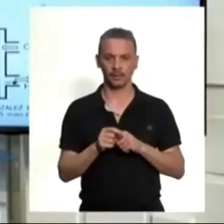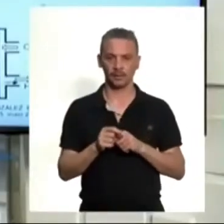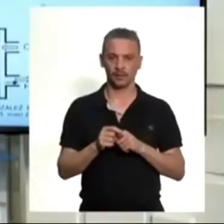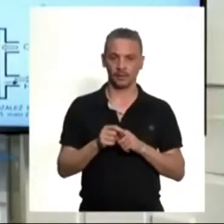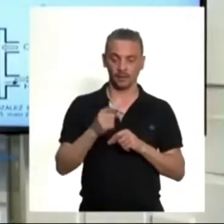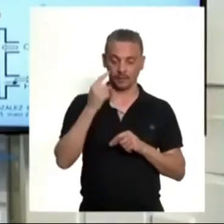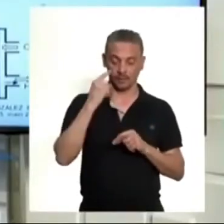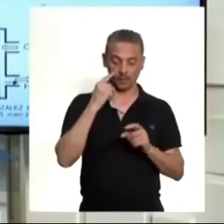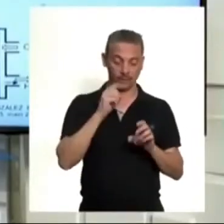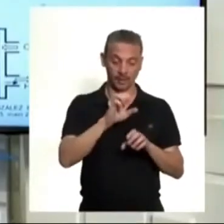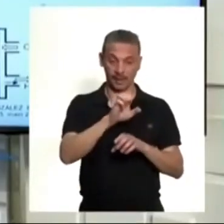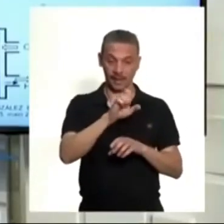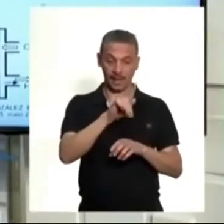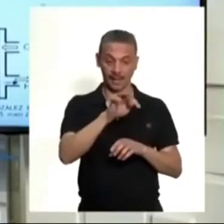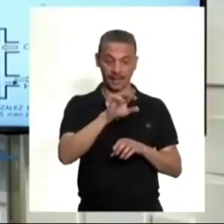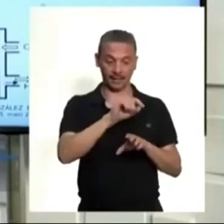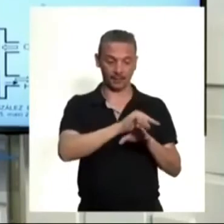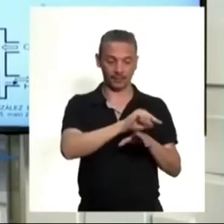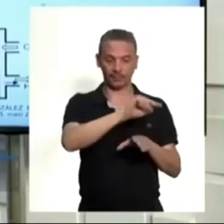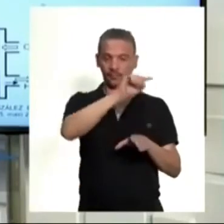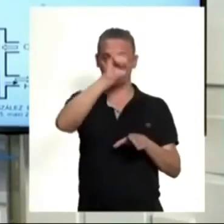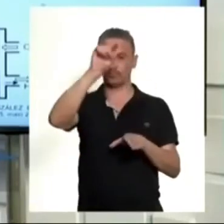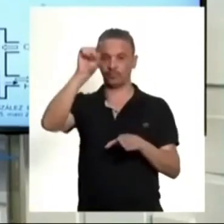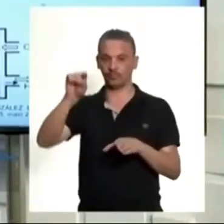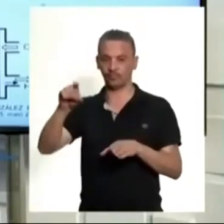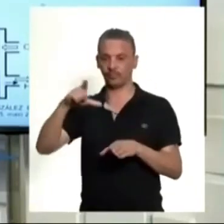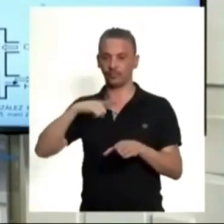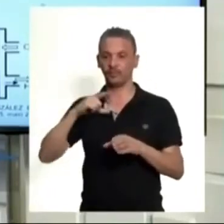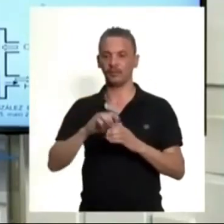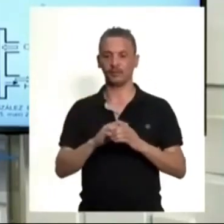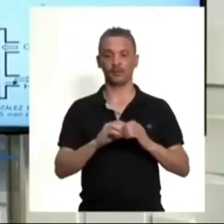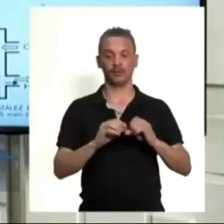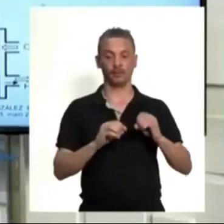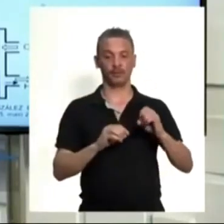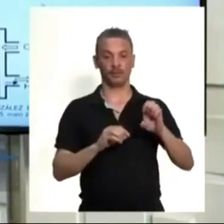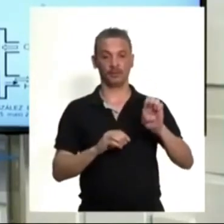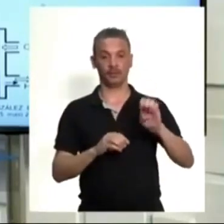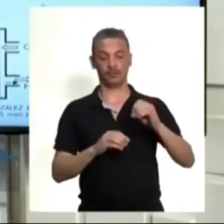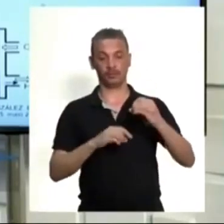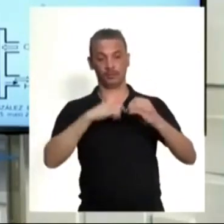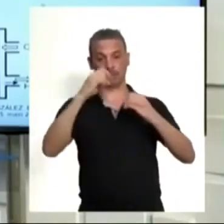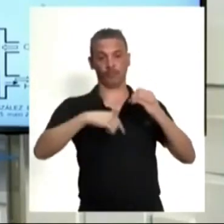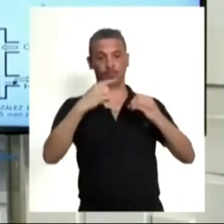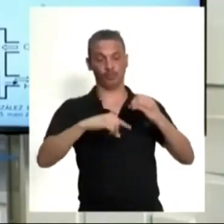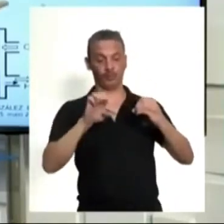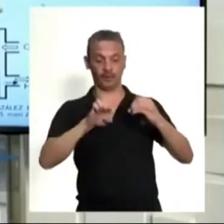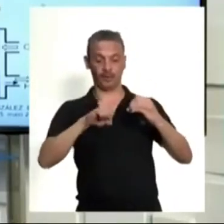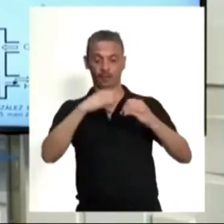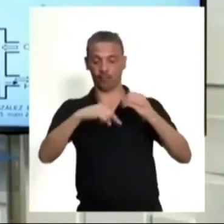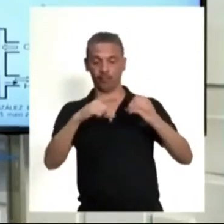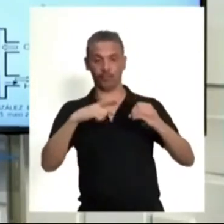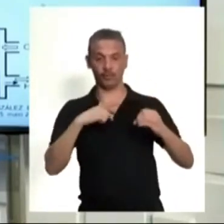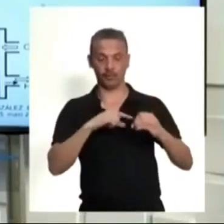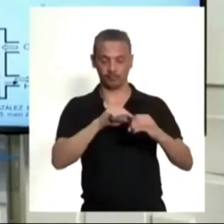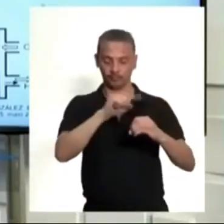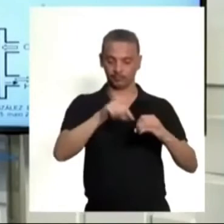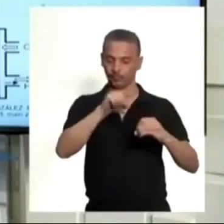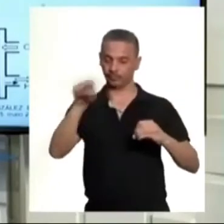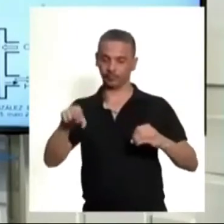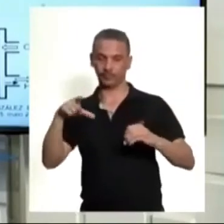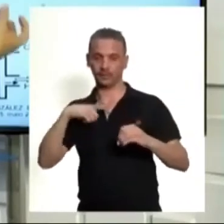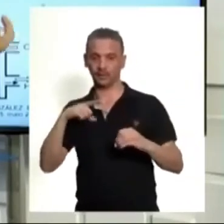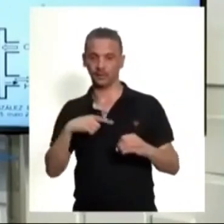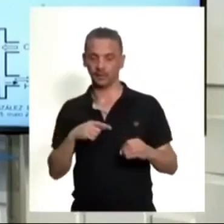desse lado e indo para lá, ó. Uai, então, se eu estou perdendo elétrons, está acontecendo o que aqui, ó? Quem oxida, dá elétrons.